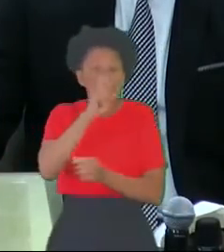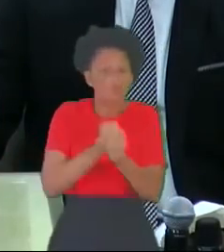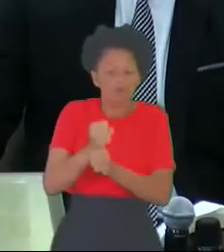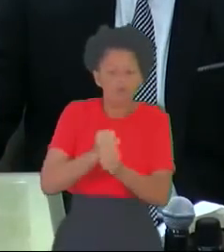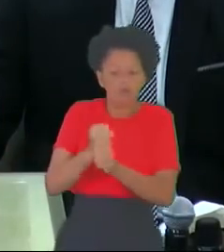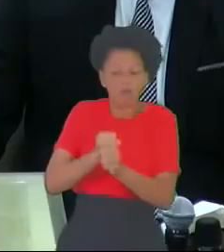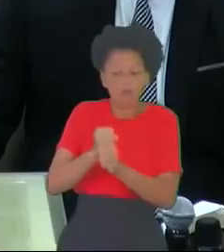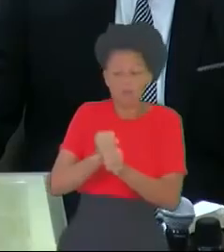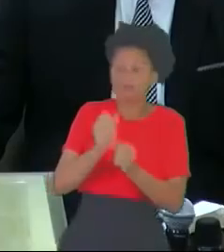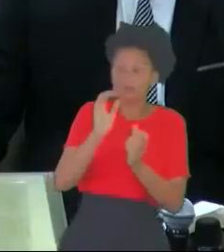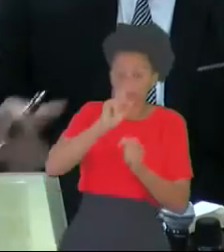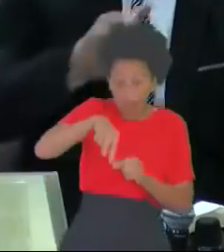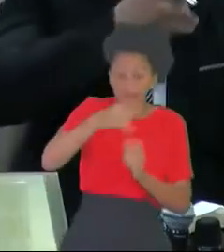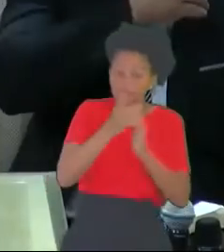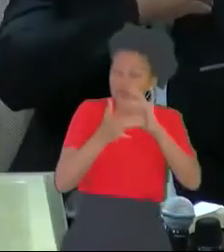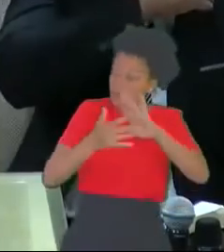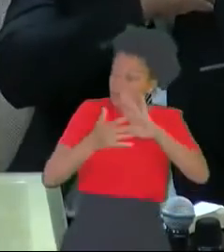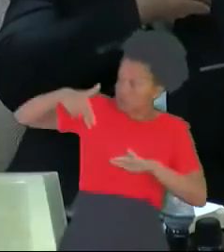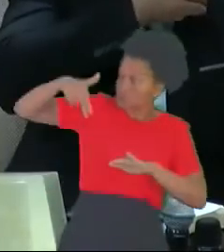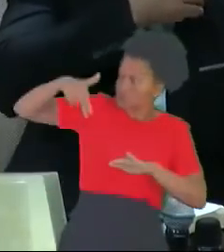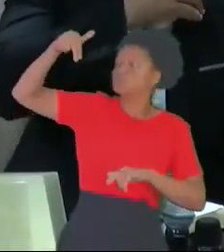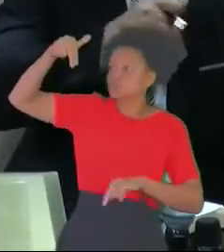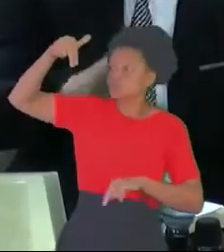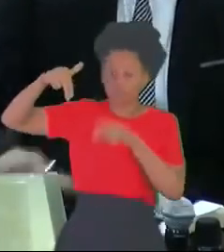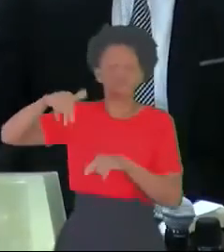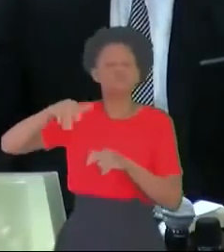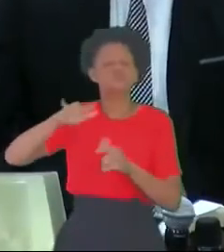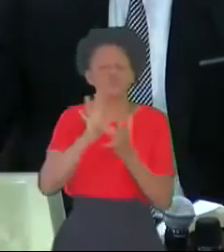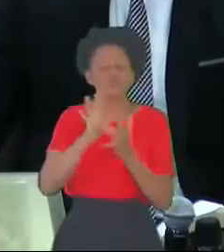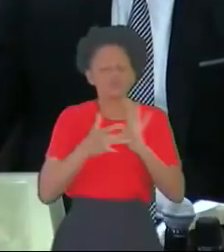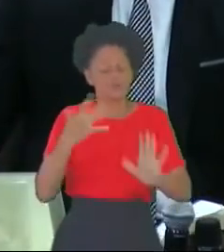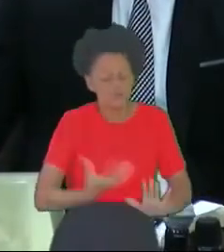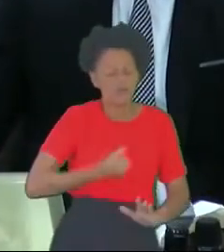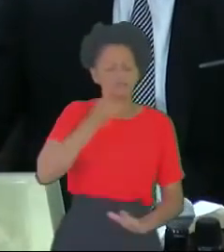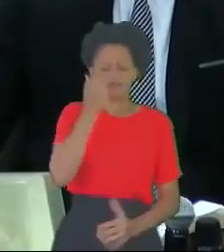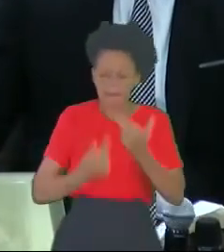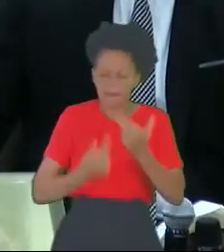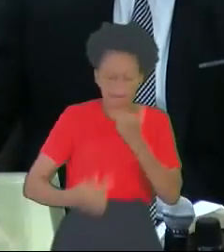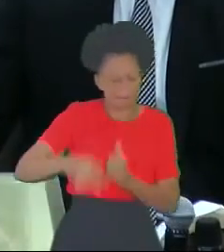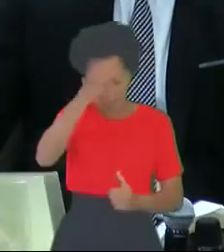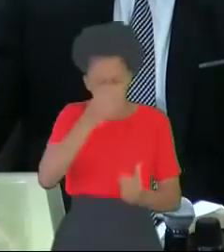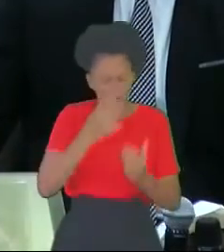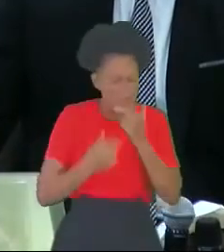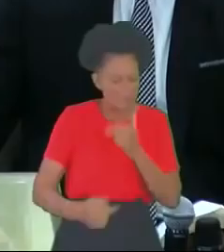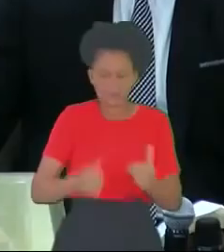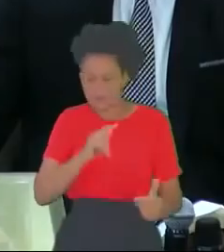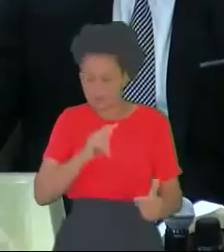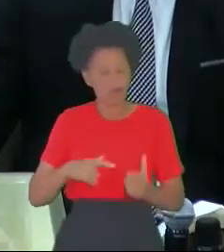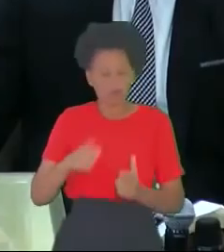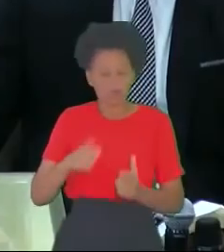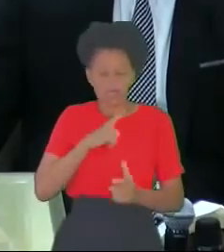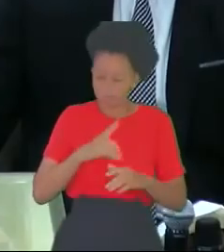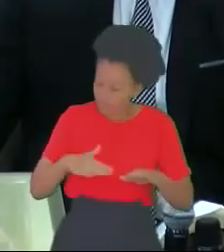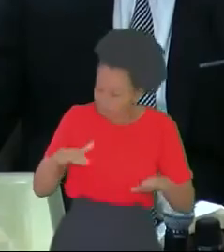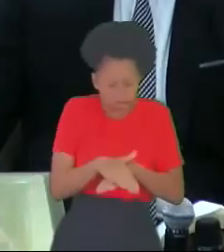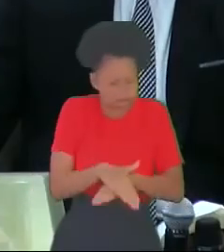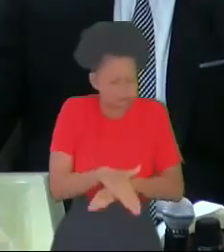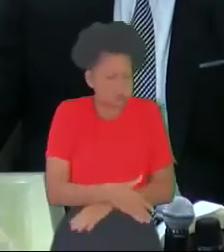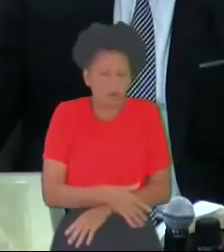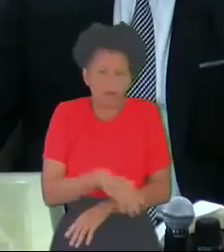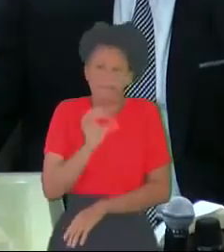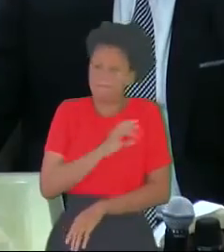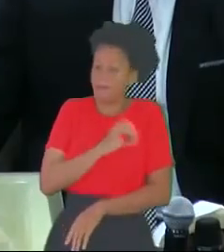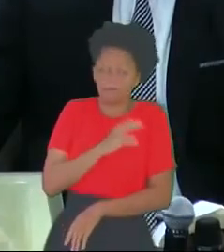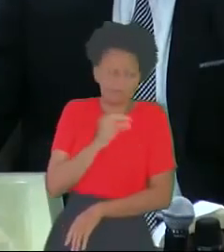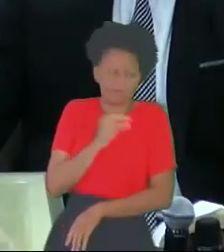em Jerusalém, foi assim. Jesus salvava e batizava. Salvava e batizava. E os crentes havia temor. Que o povo tinha medo de